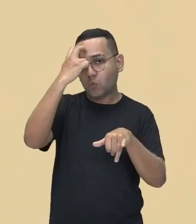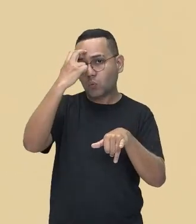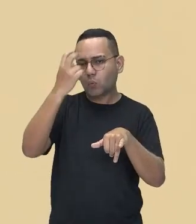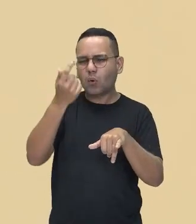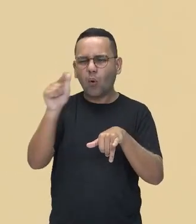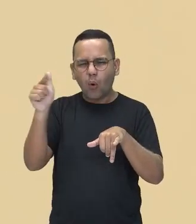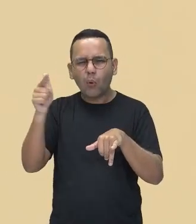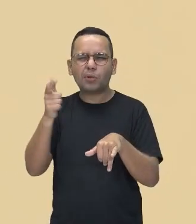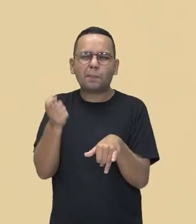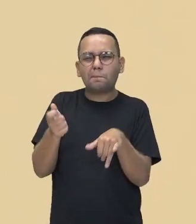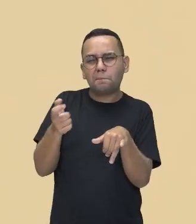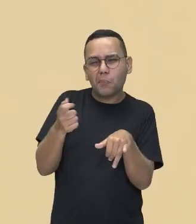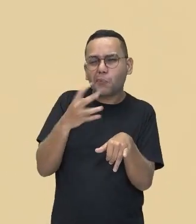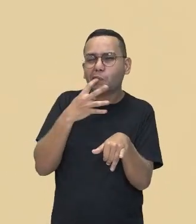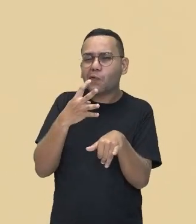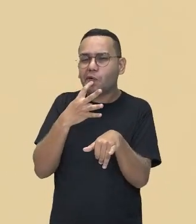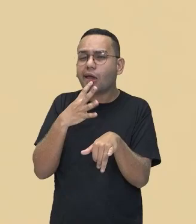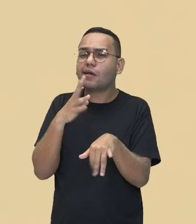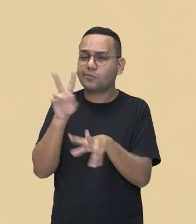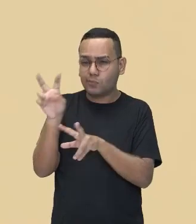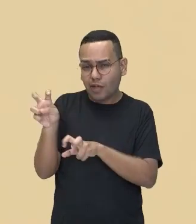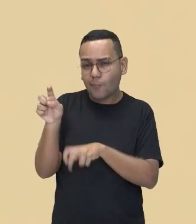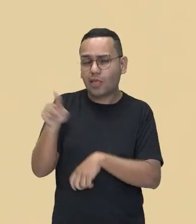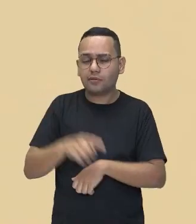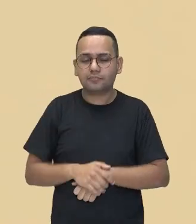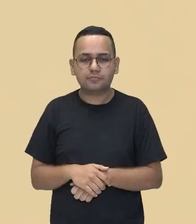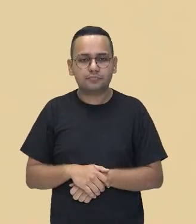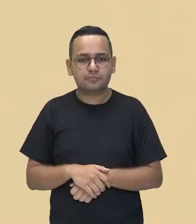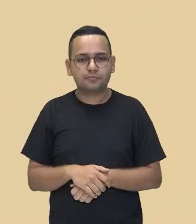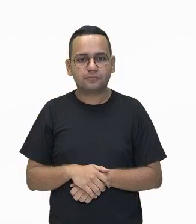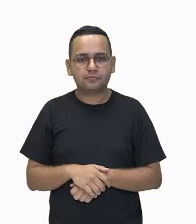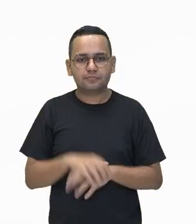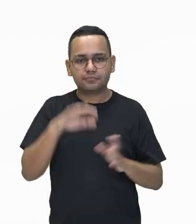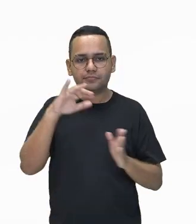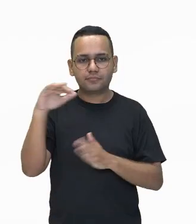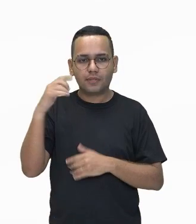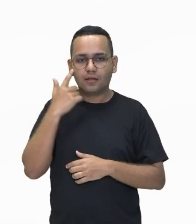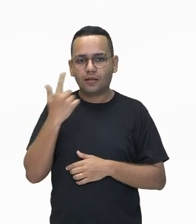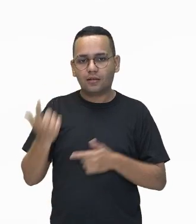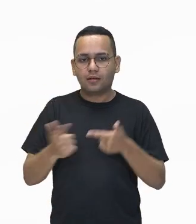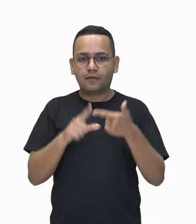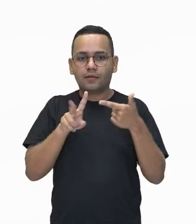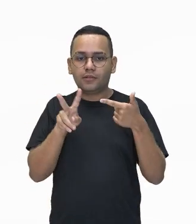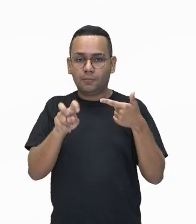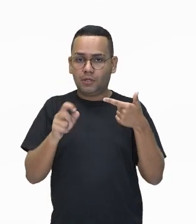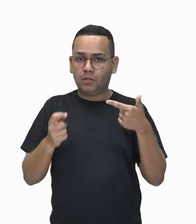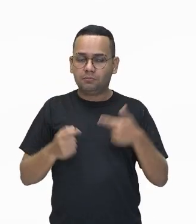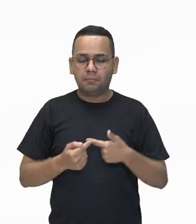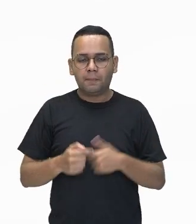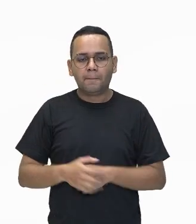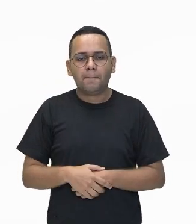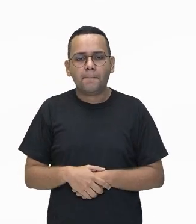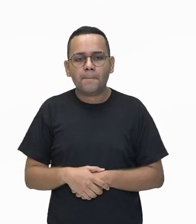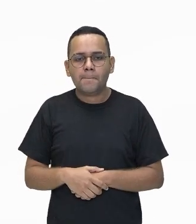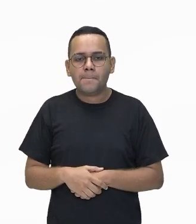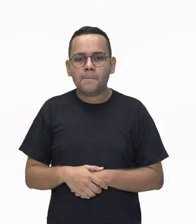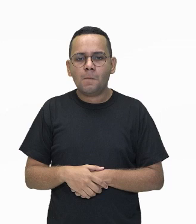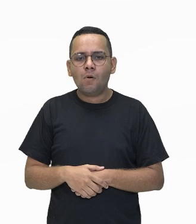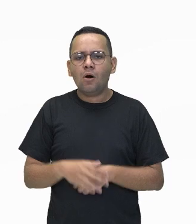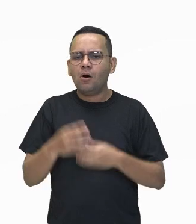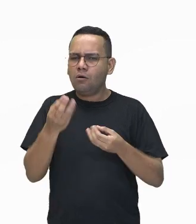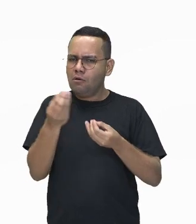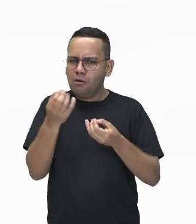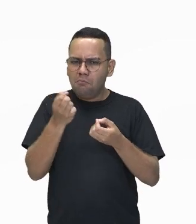conhecidas. Exatamente por isso, né, nós temos também o quê? O subtema 2. Como podemos, então, definir aí o